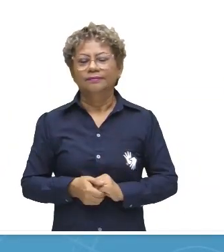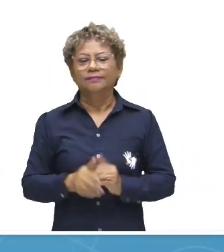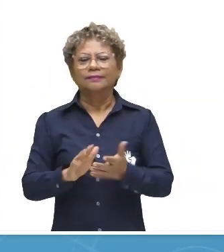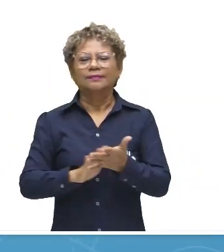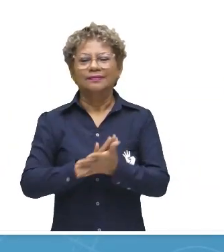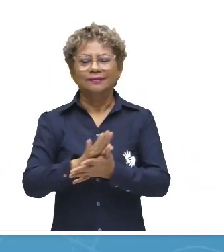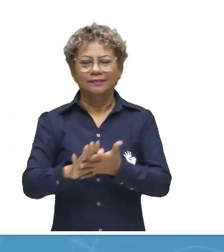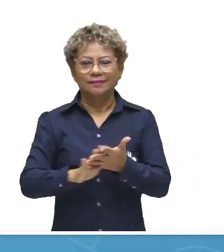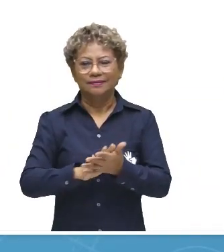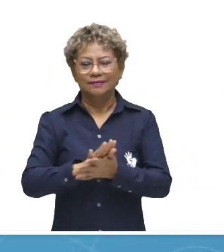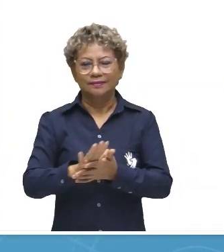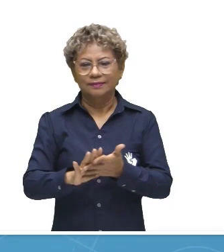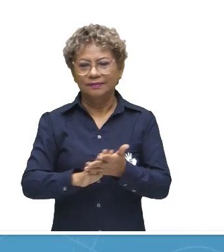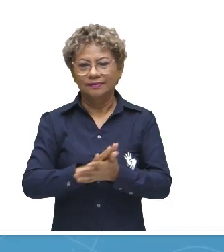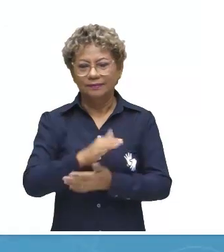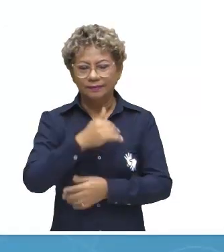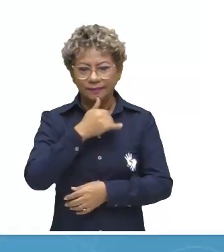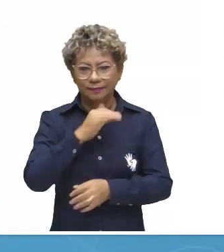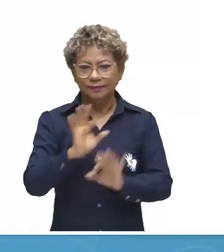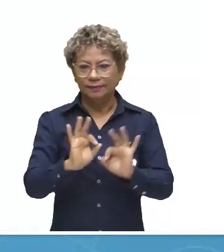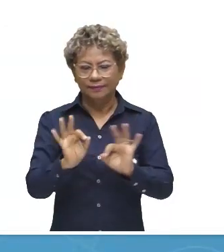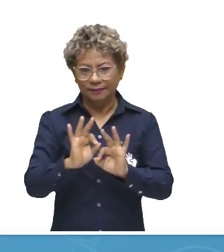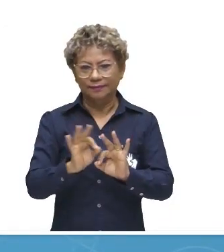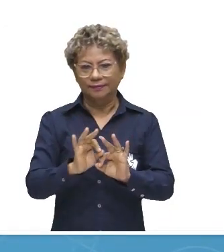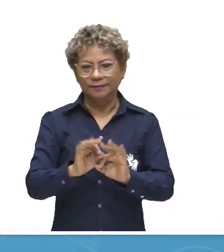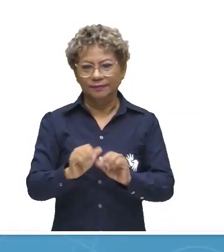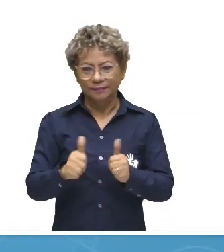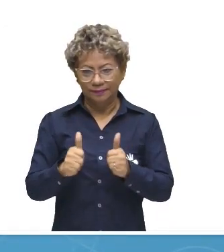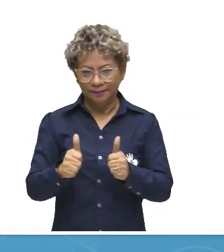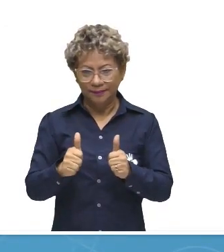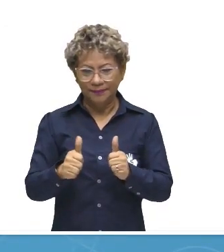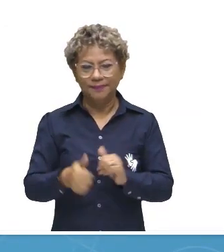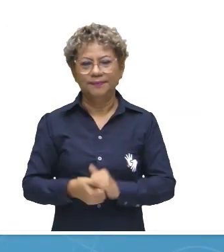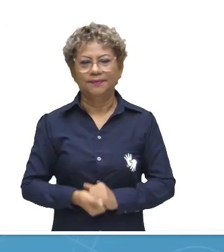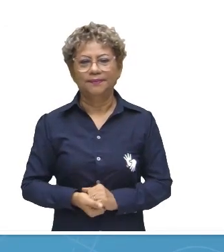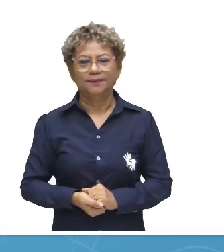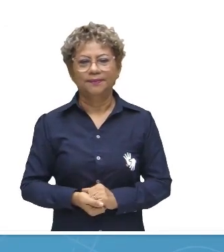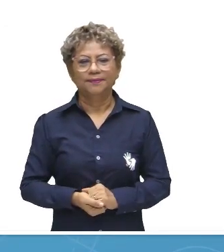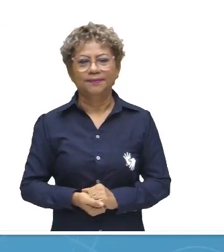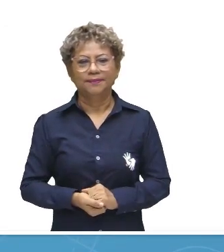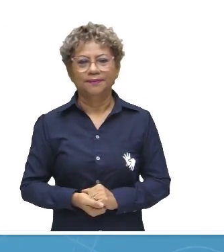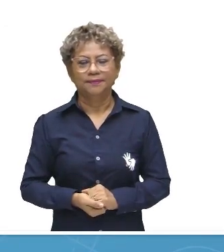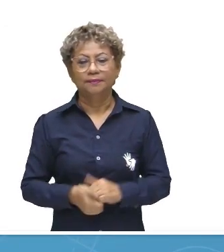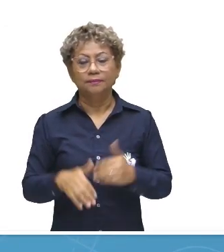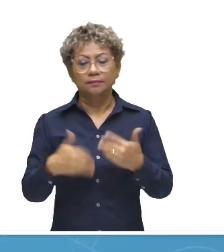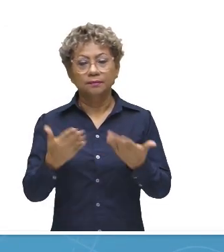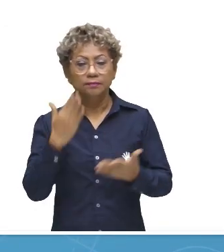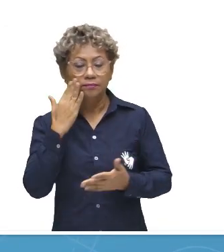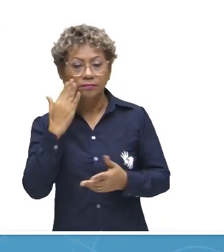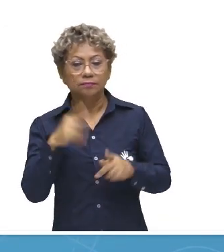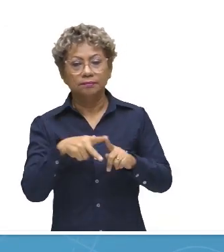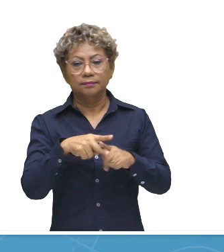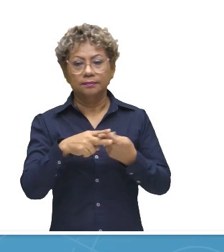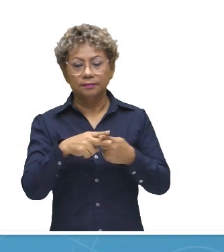isso faz parte do processo de ensino e aprendizagem. Beleza, pessoal? Então, vamos para a